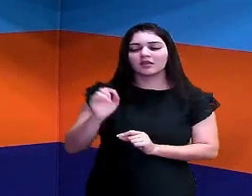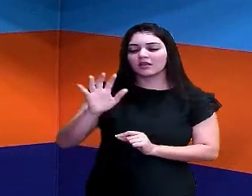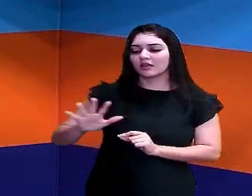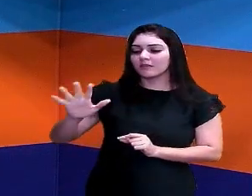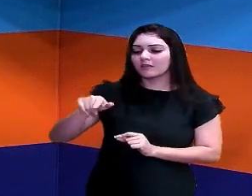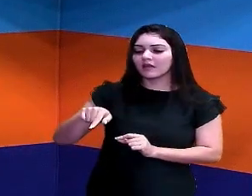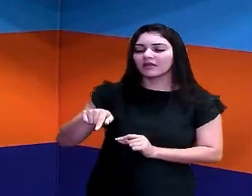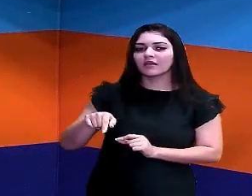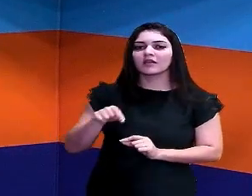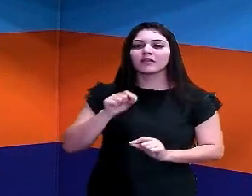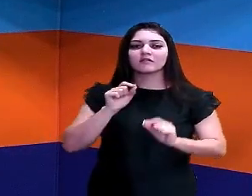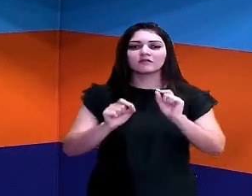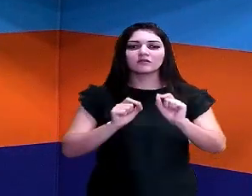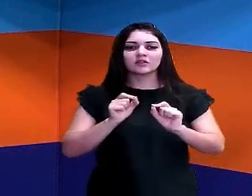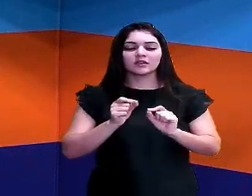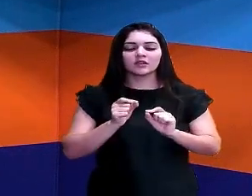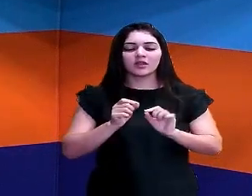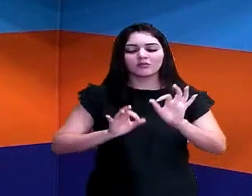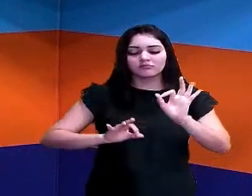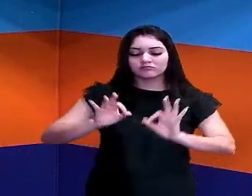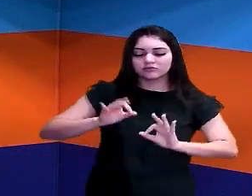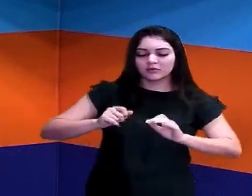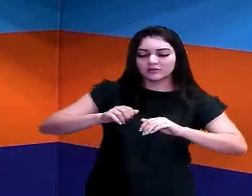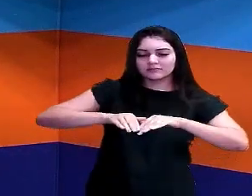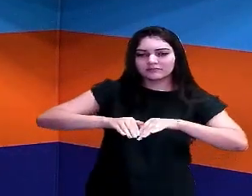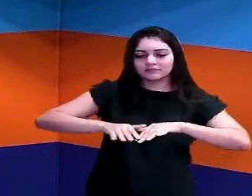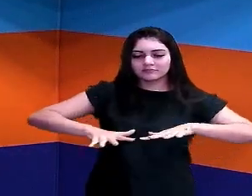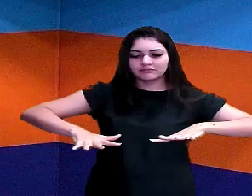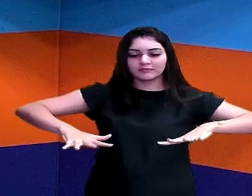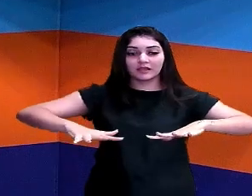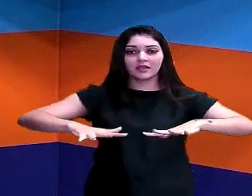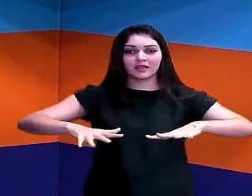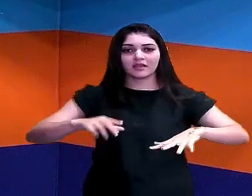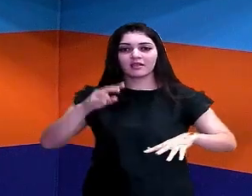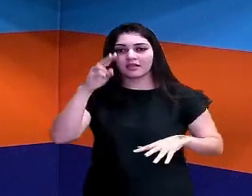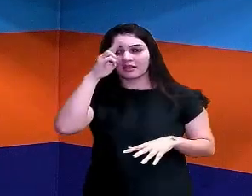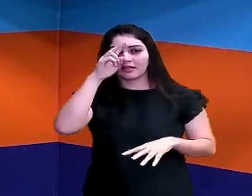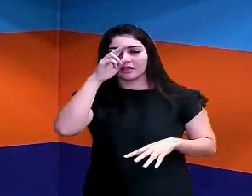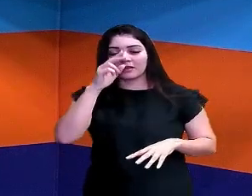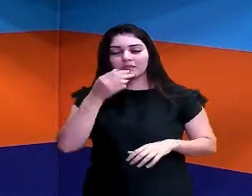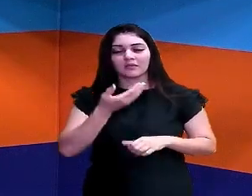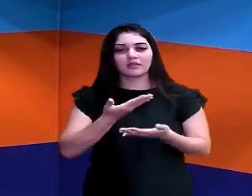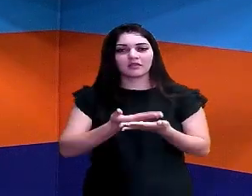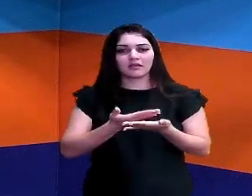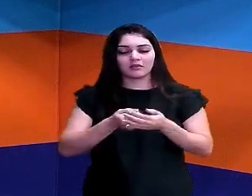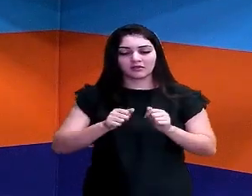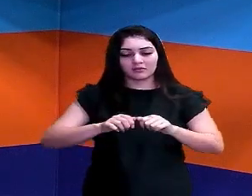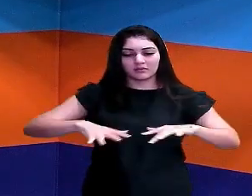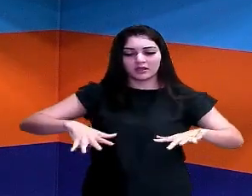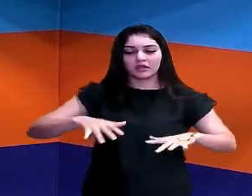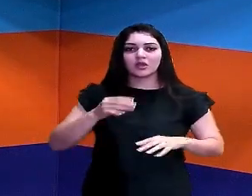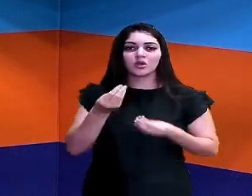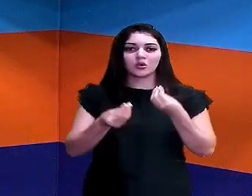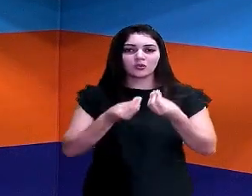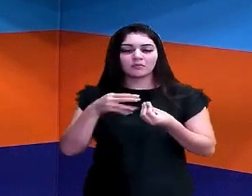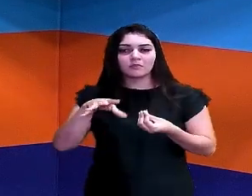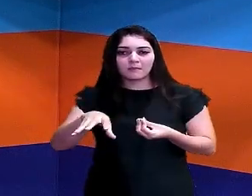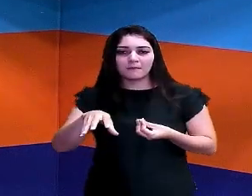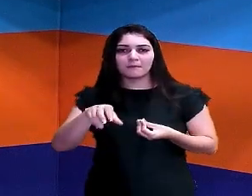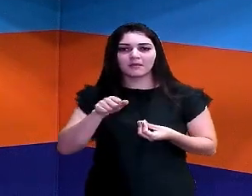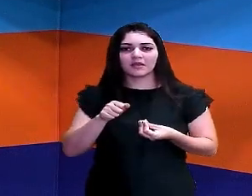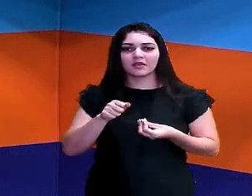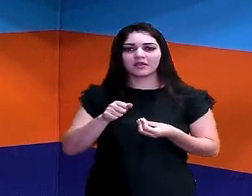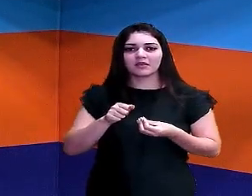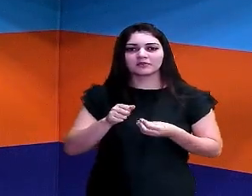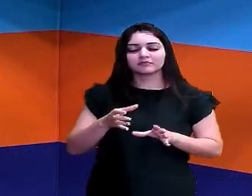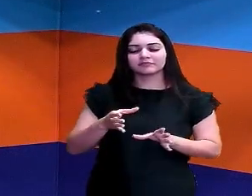e eu vou planificar. Lembra da nossa aula de planificação? É como se eu pegasse esse sólido e desmontasse